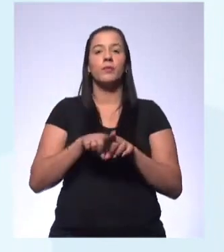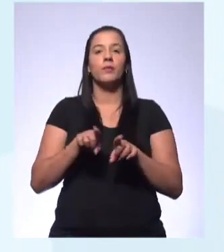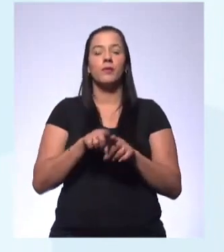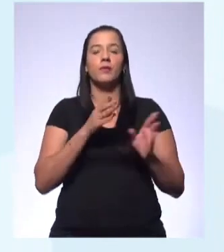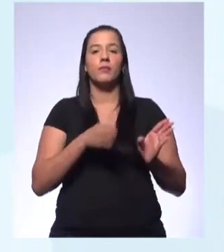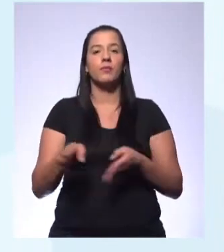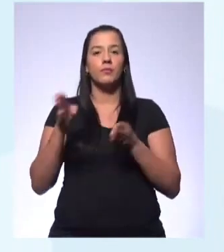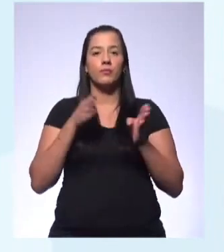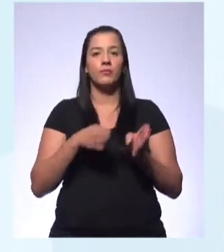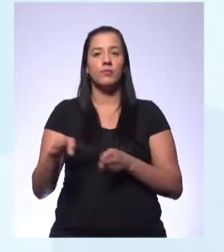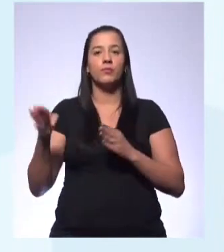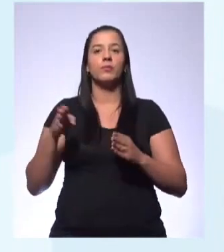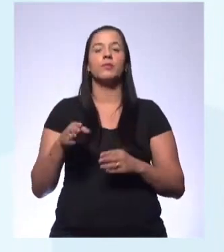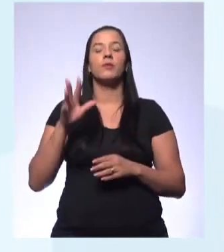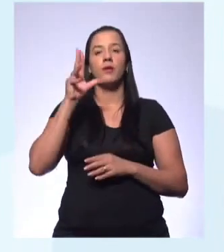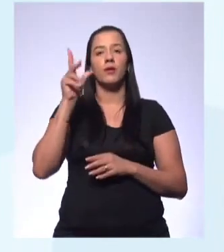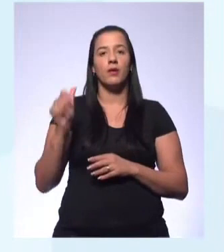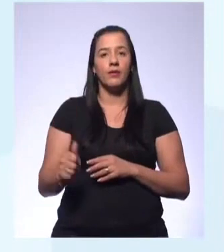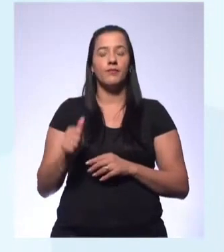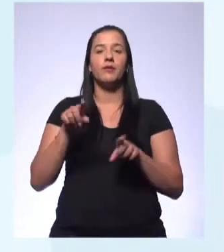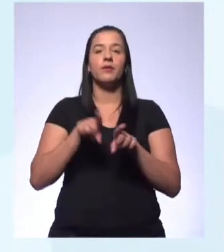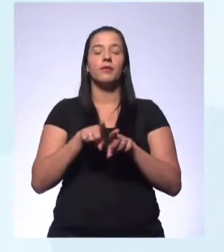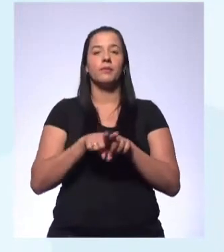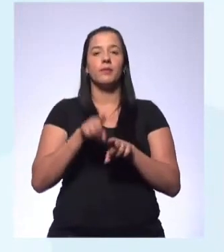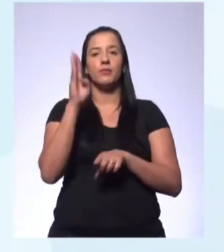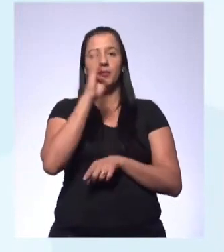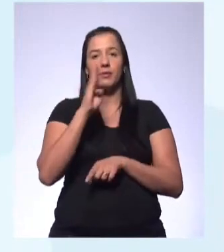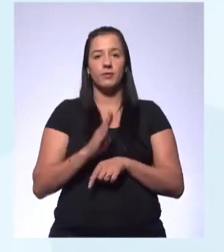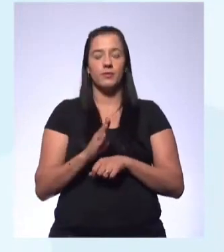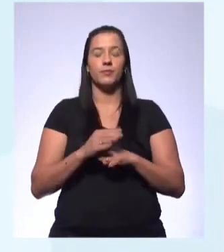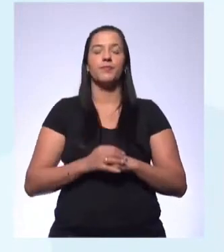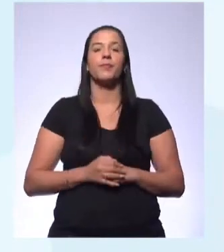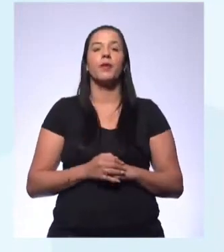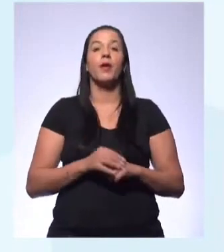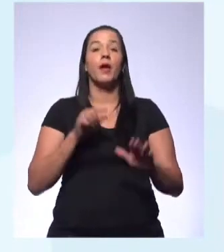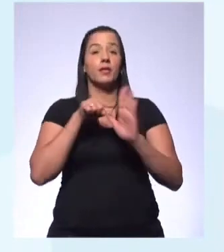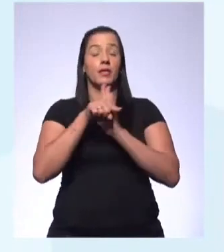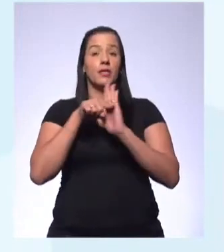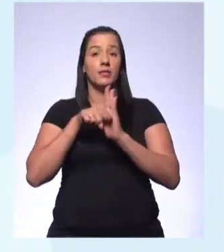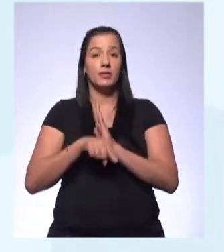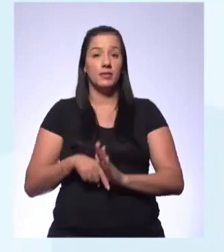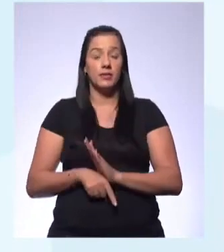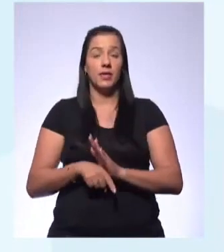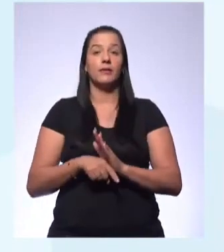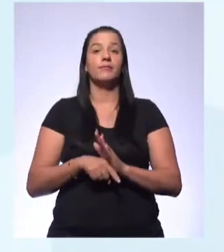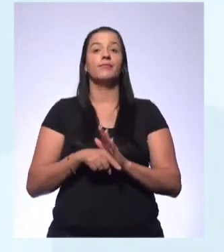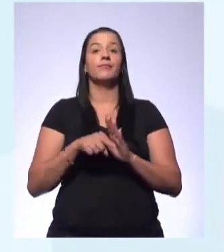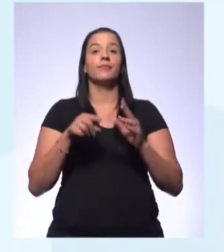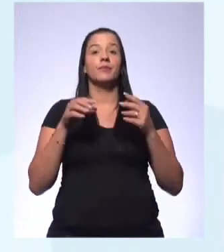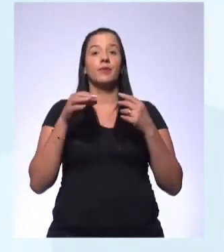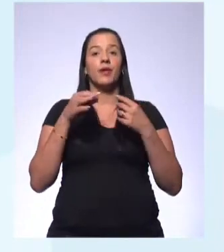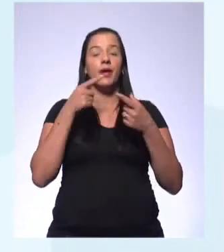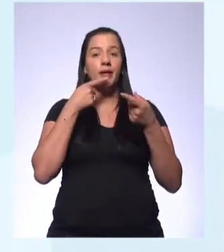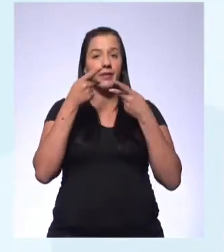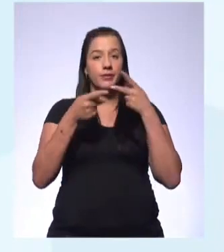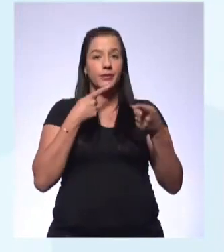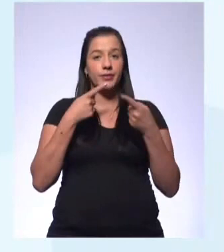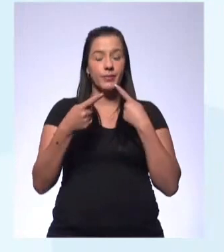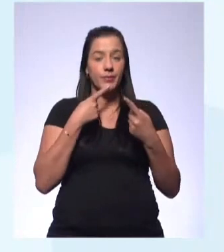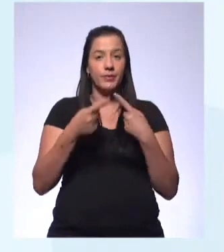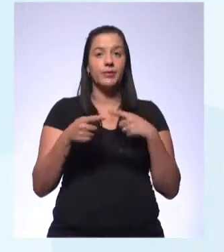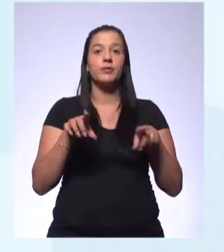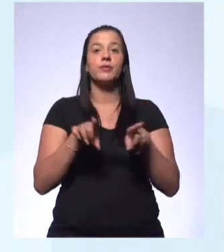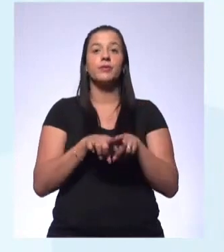língua portuguesa na África e no Brasil. Analisar criticamente as relações entre a poesia da modernidade e